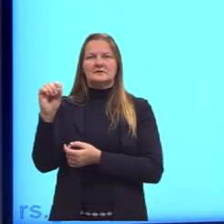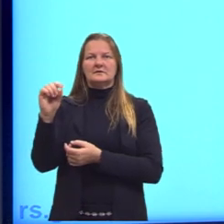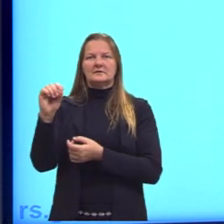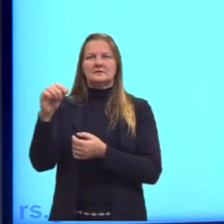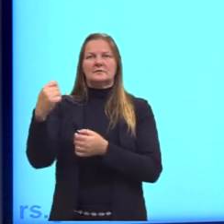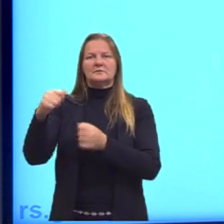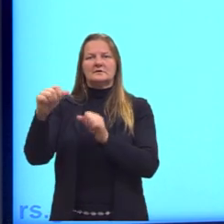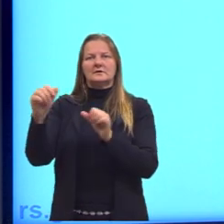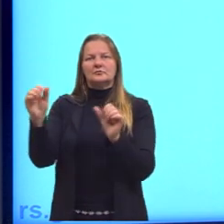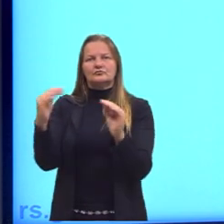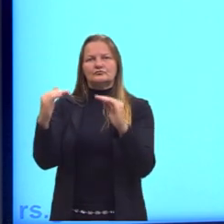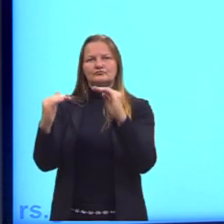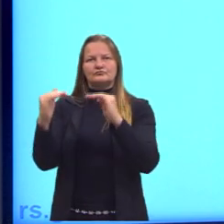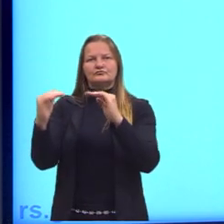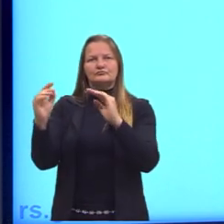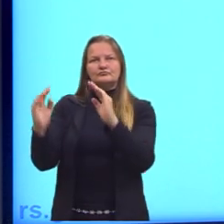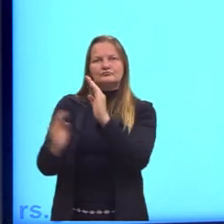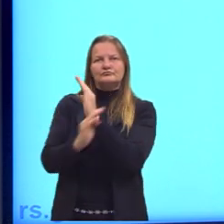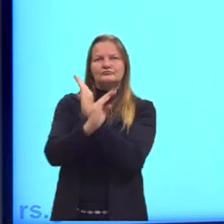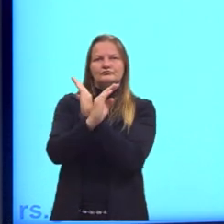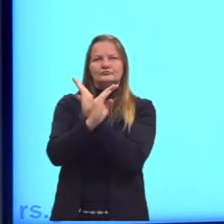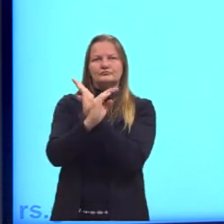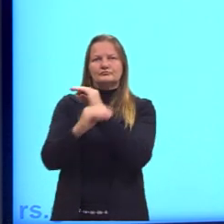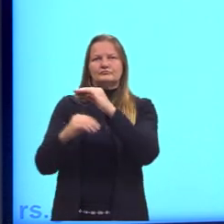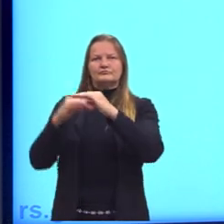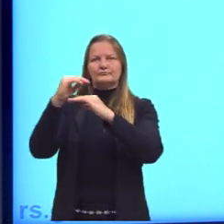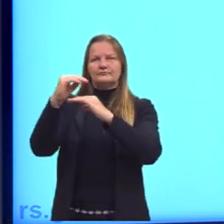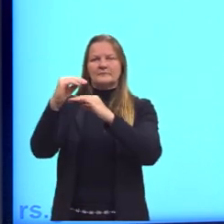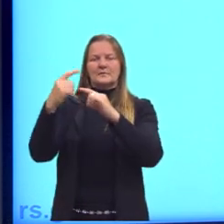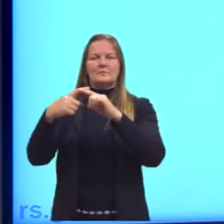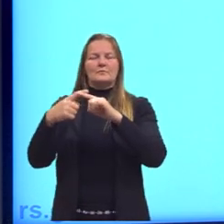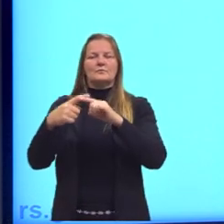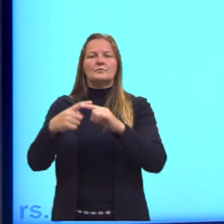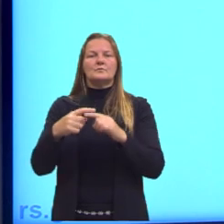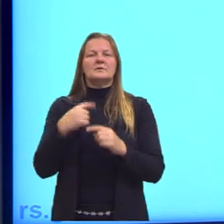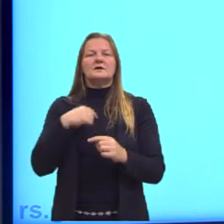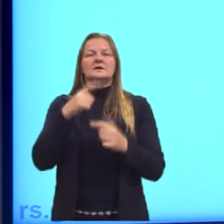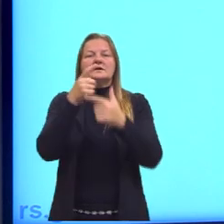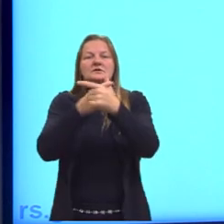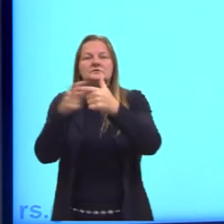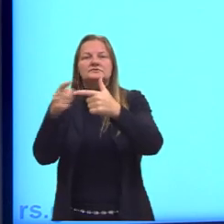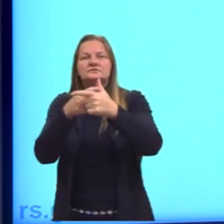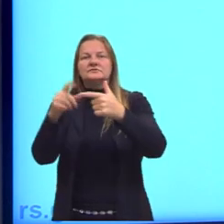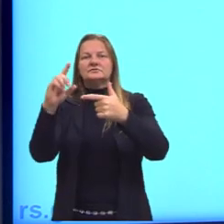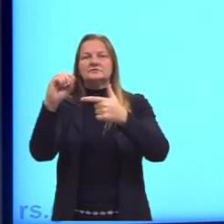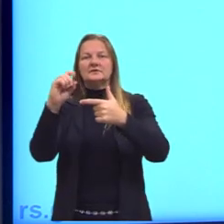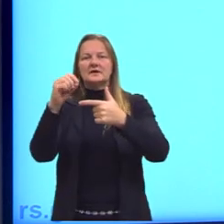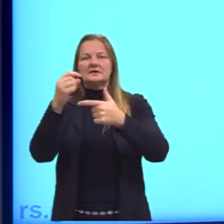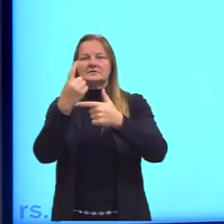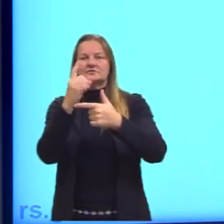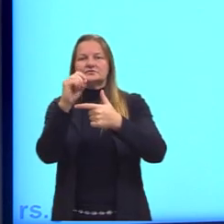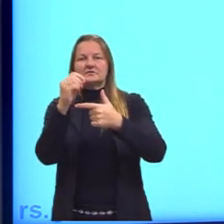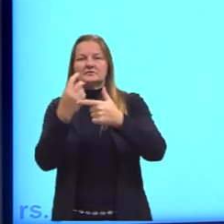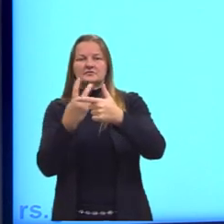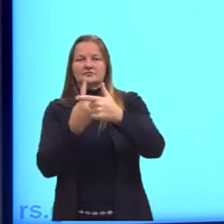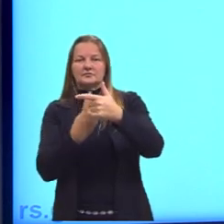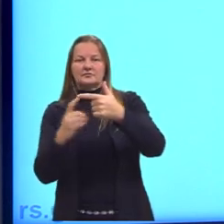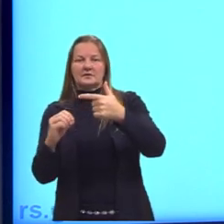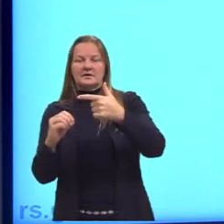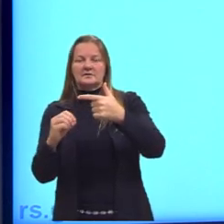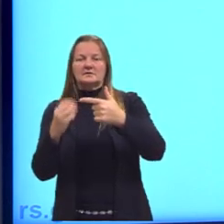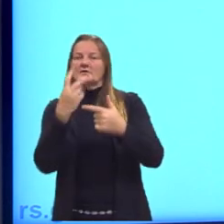eu necessariamente tem que ter o dessa em cima aqui ó para que se eu divido a 10 por 10 eu vou ter um